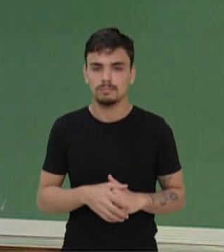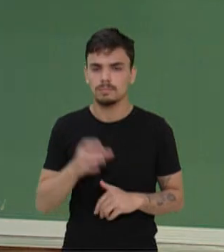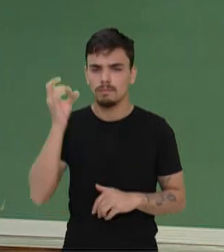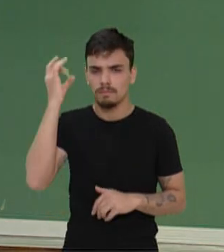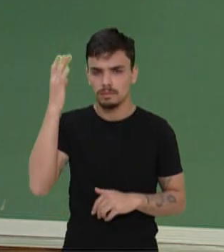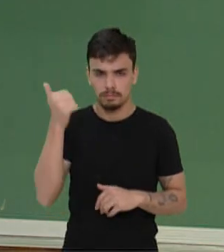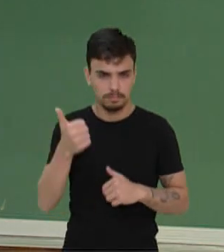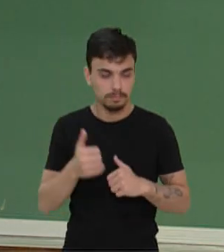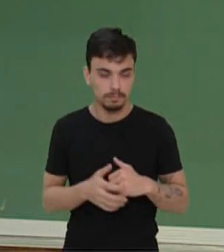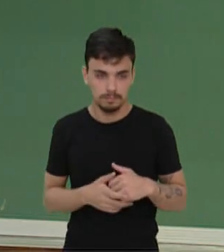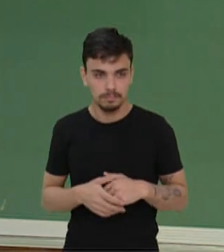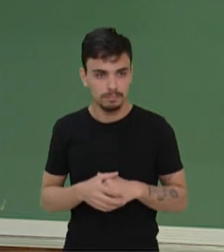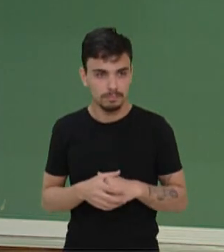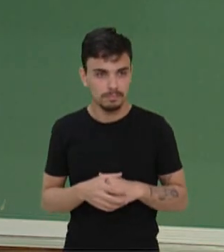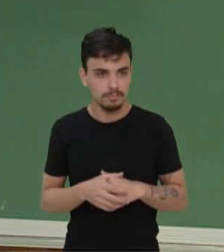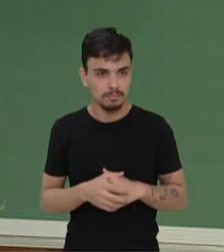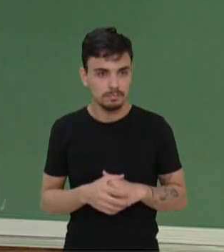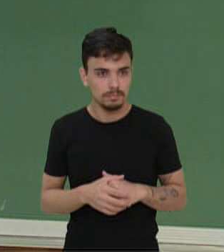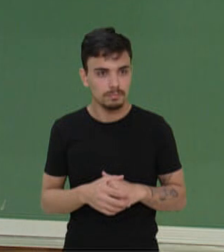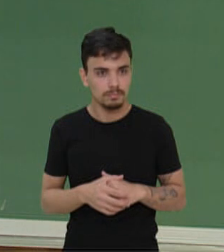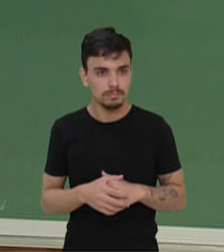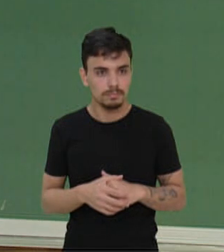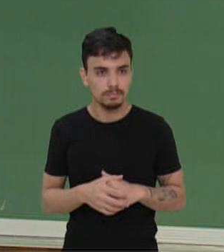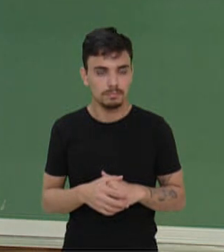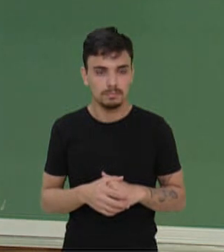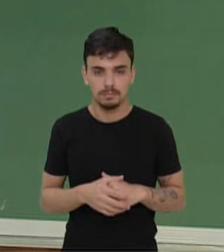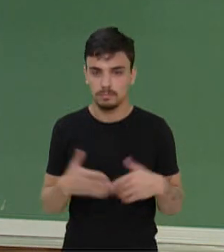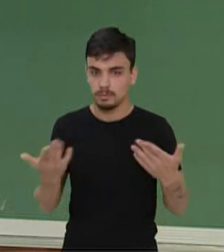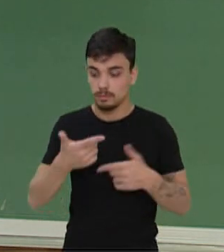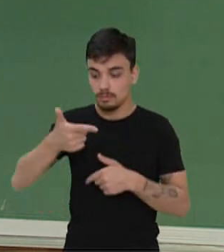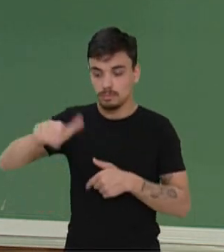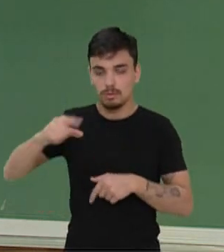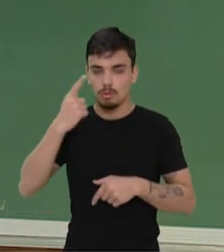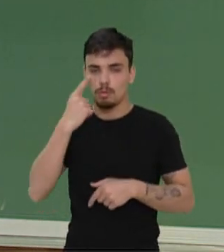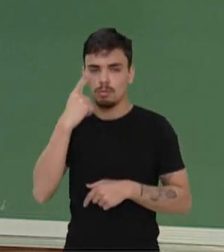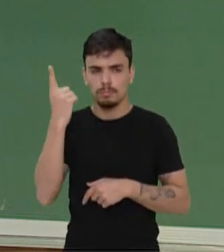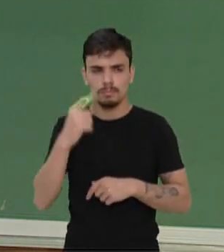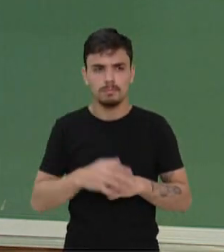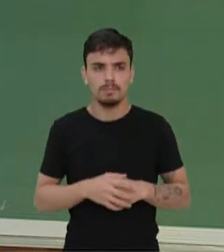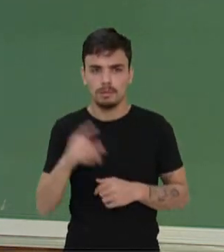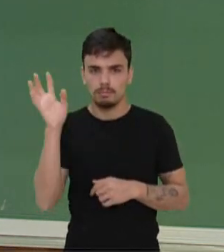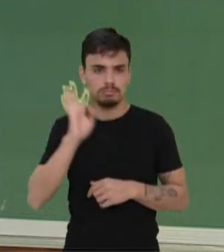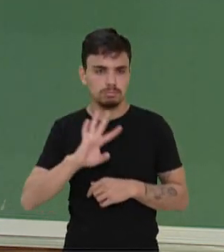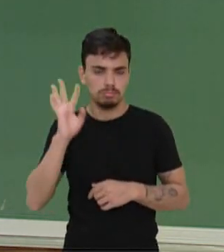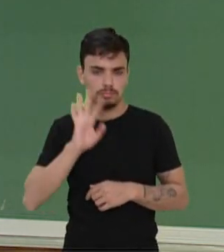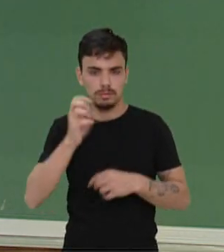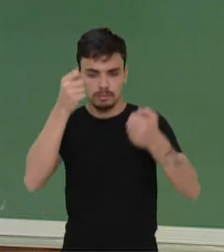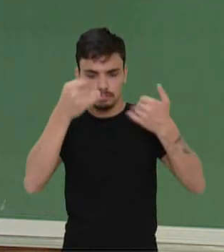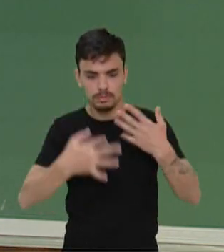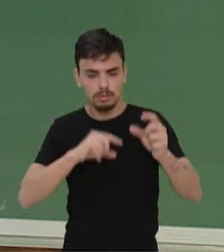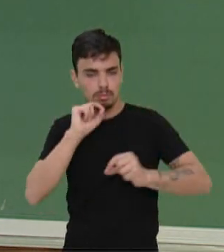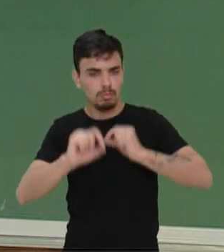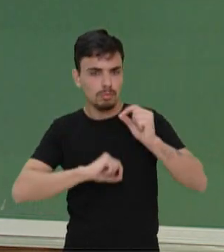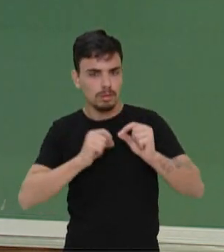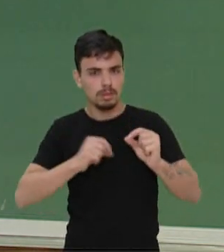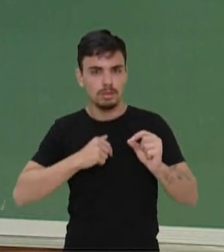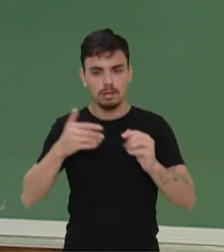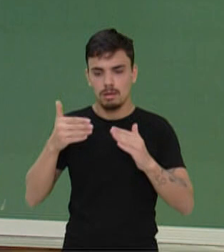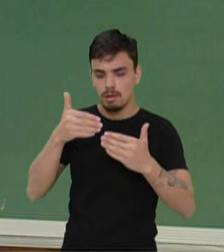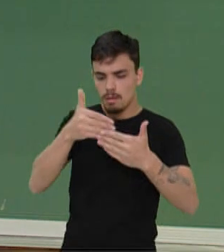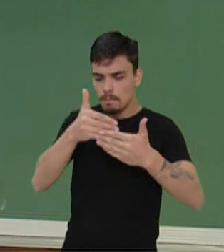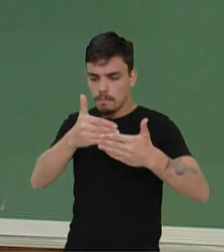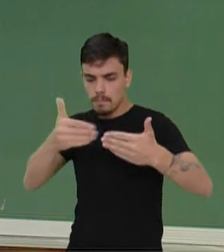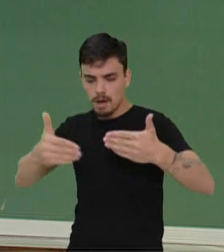né? Vamos para o próximo. Olha esse aqui é bem legal, diz assim: o muro será aproveitado